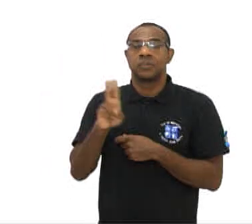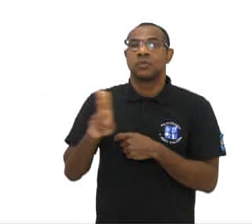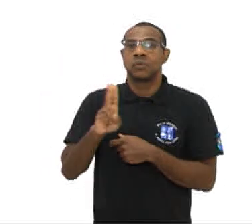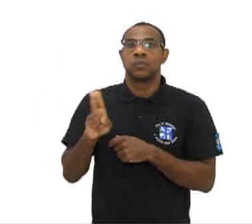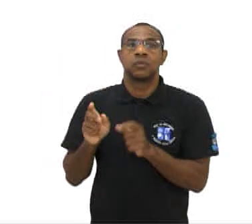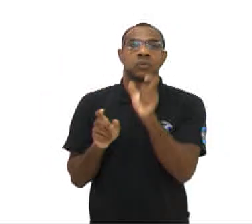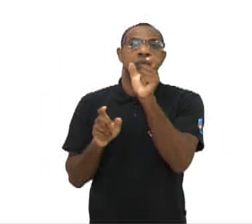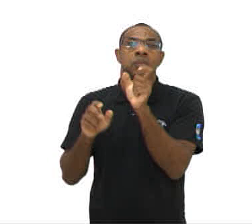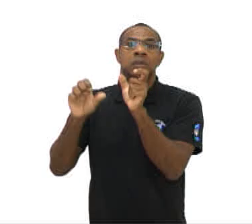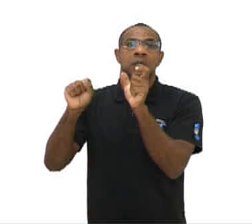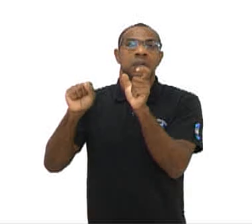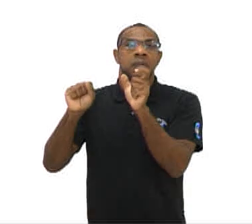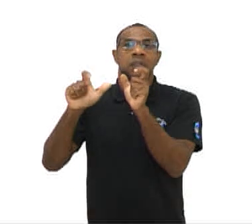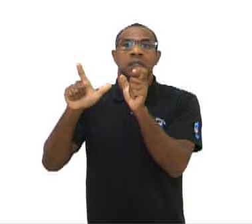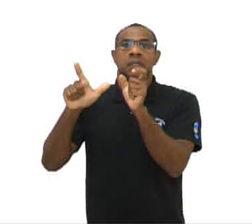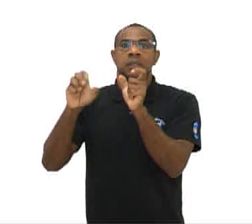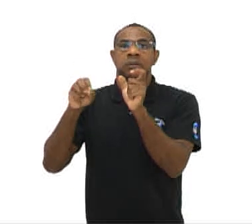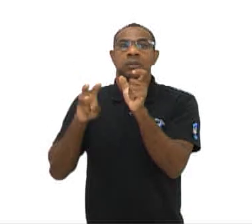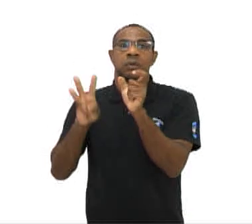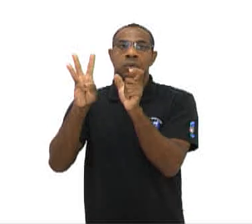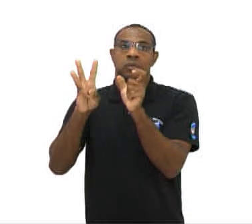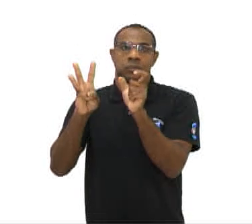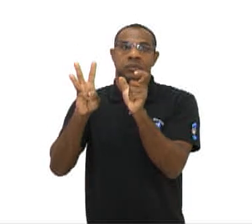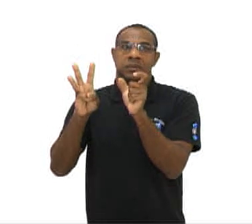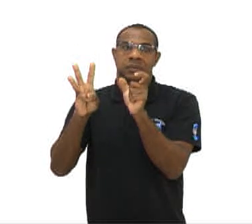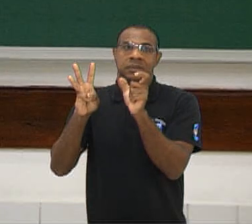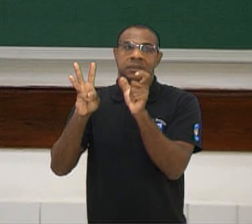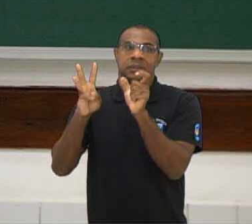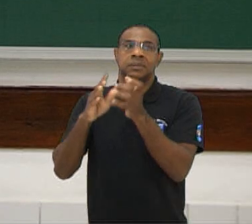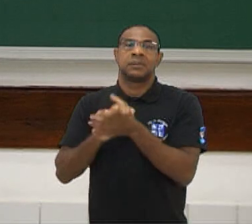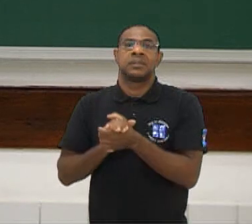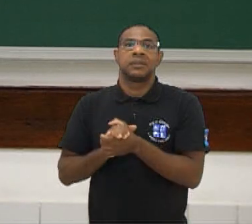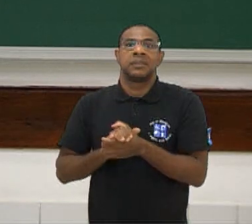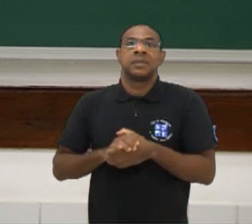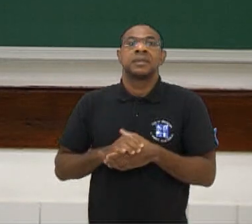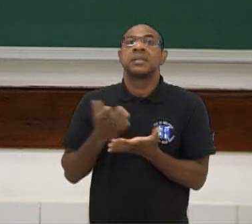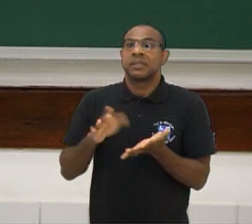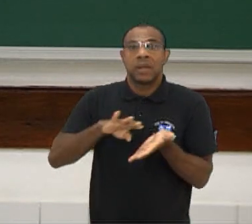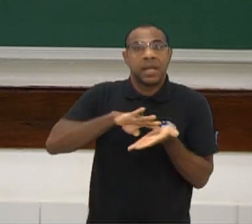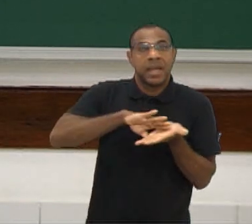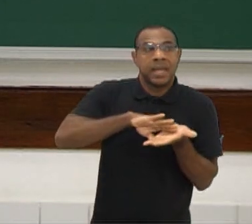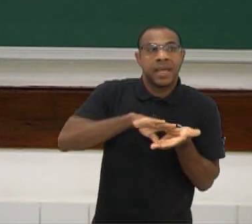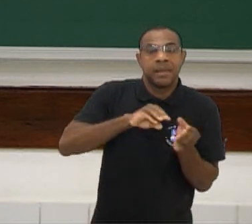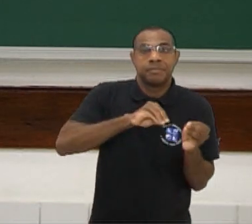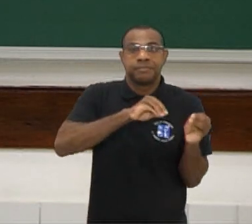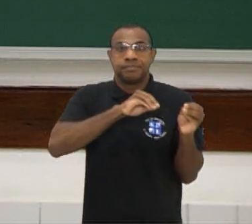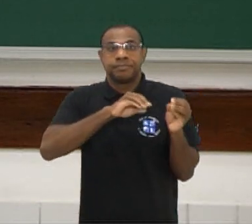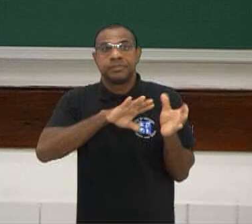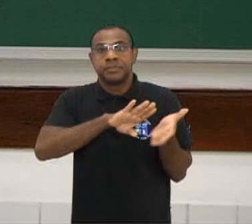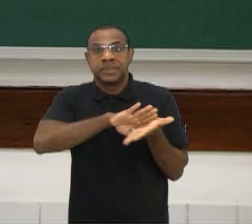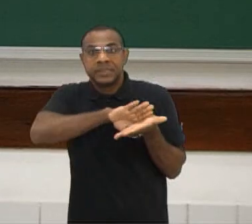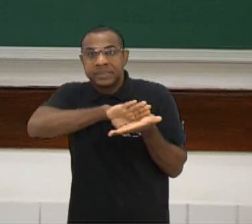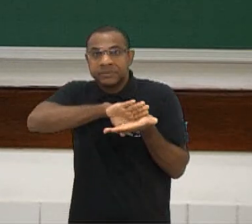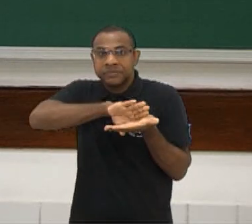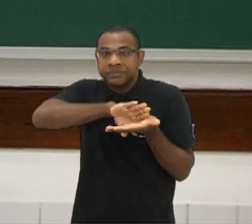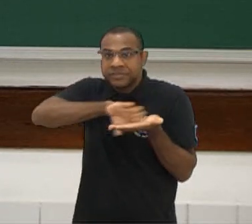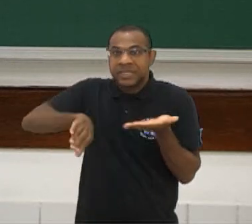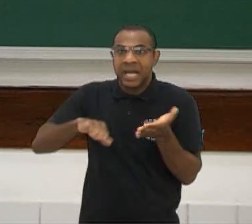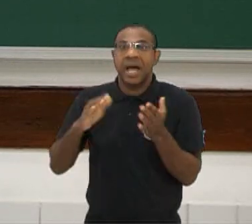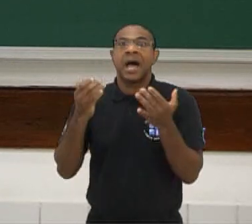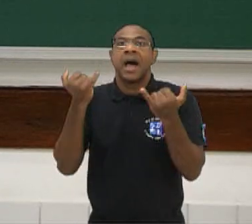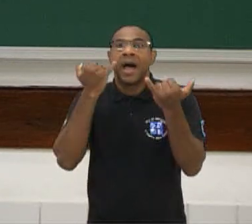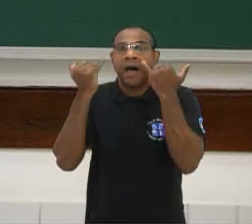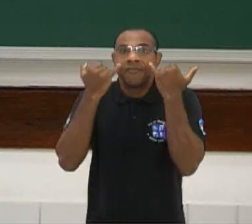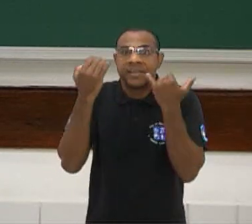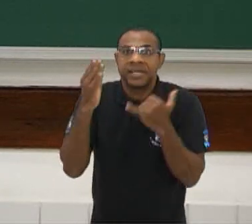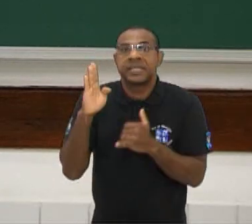termo slow ali, o slow news, ou seja, sair dessa fake news e ir para o slow news, demorar um pouquinho